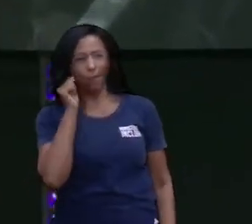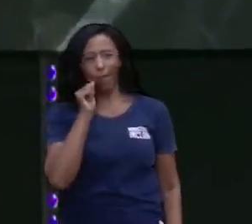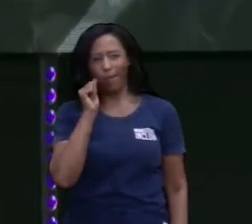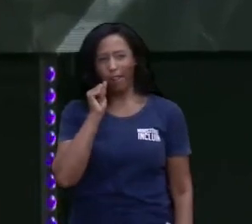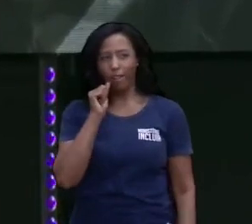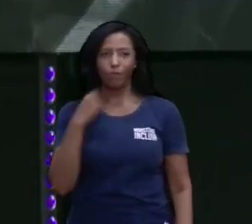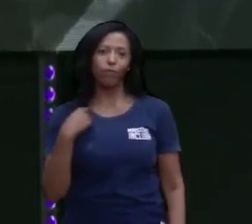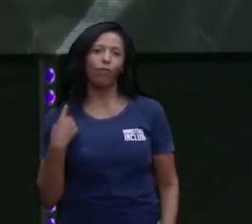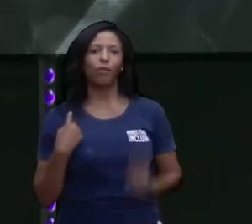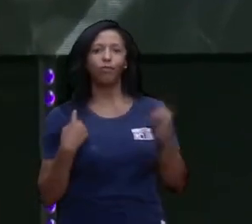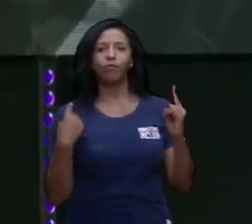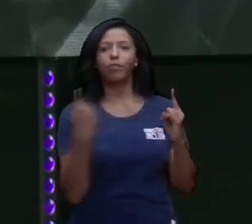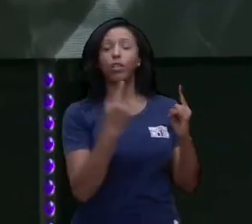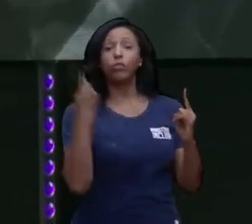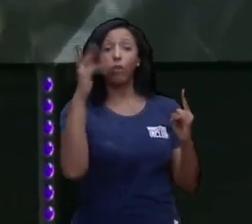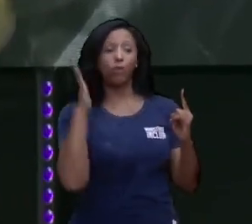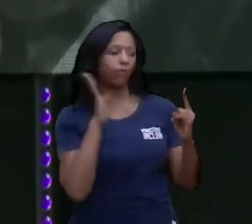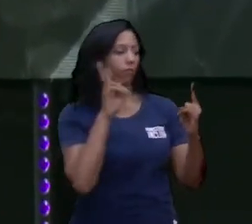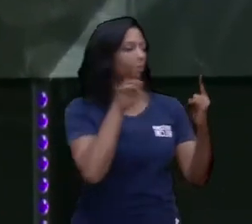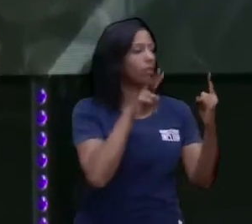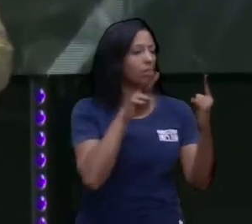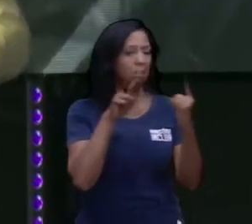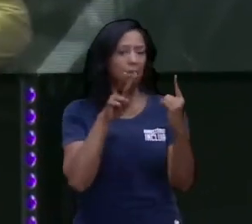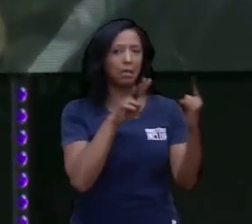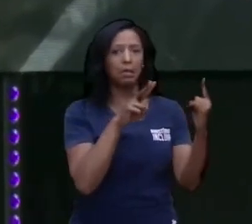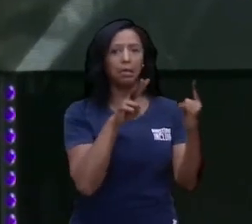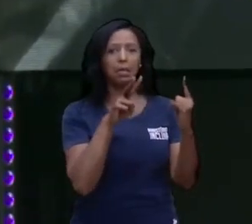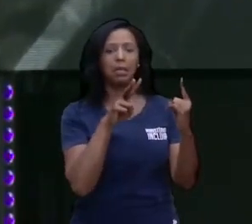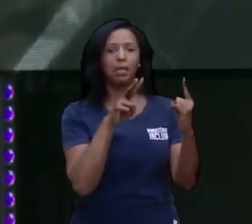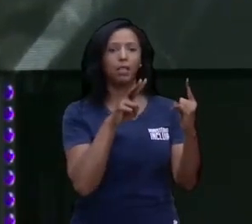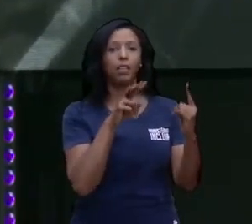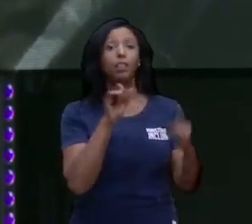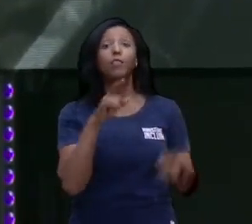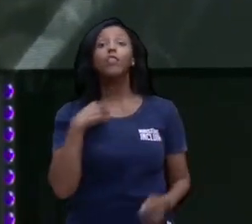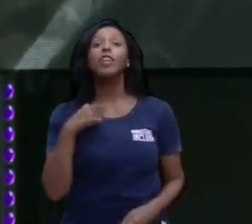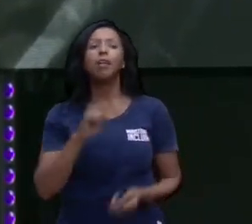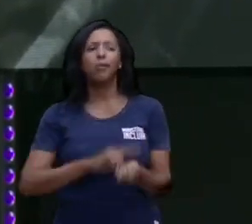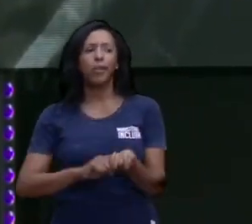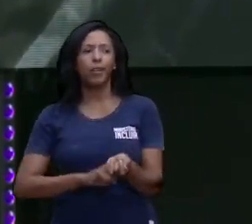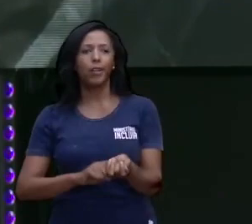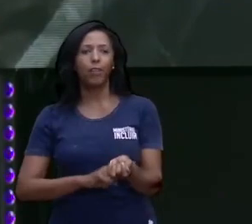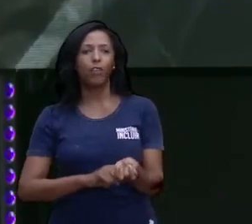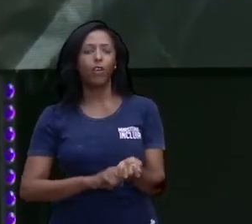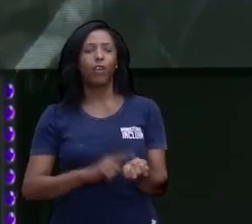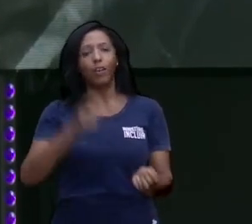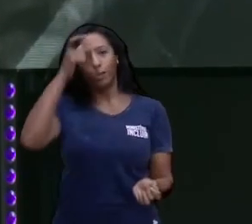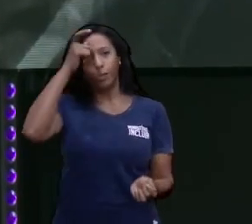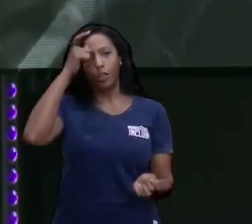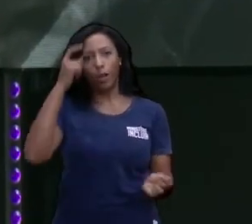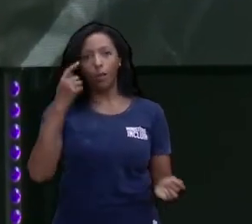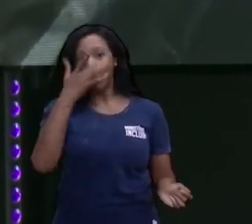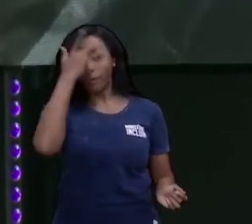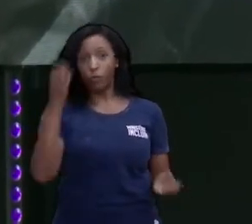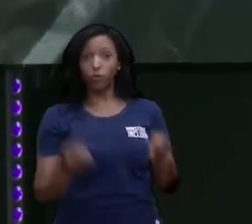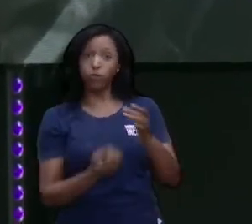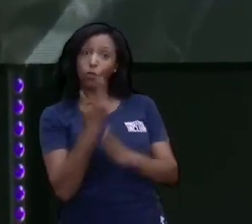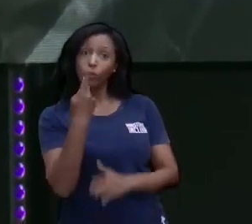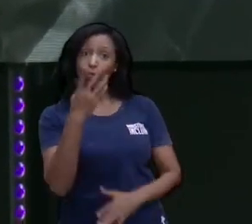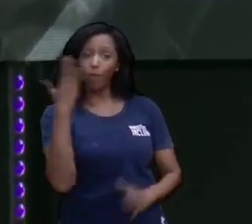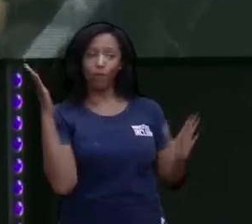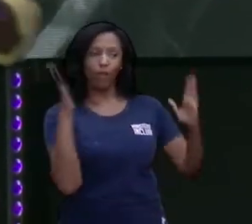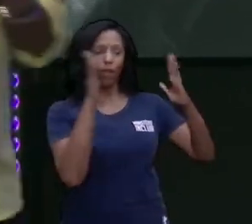é dinheiro pode dinheiro e é de rosinho um ele bota alguém para te futucar e o